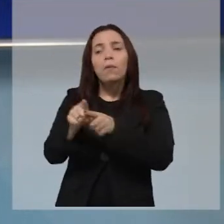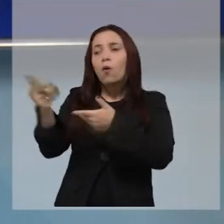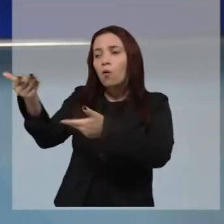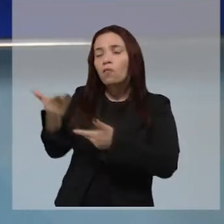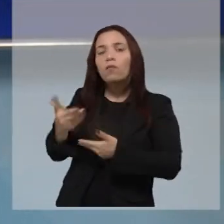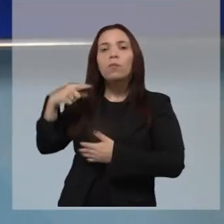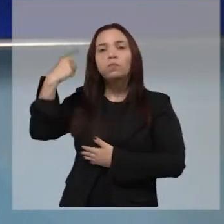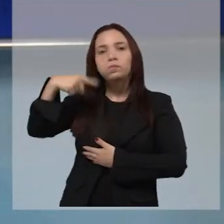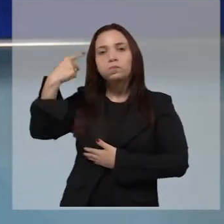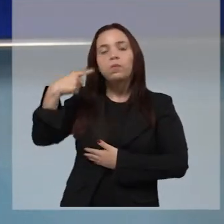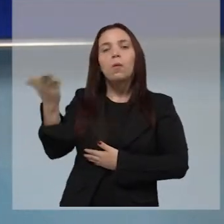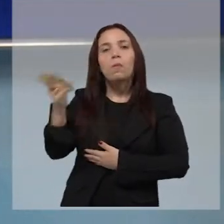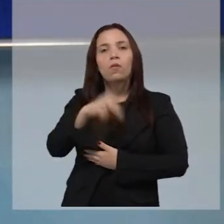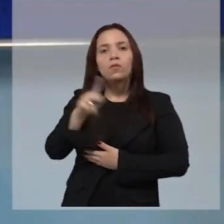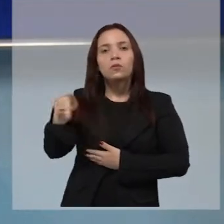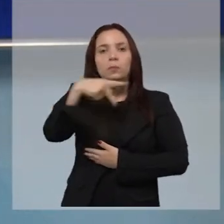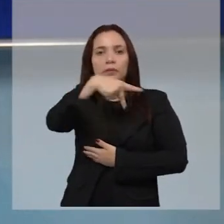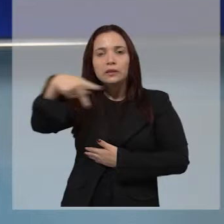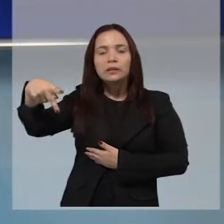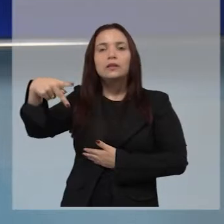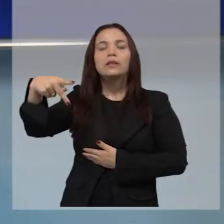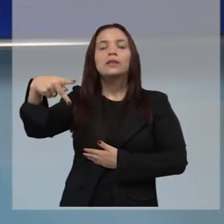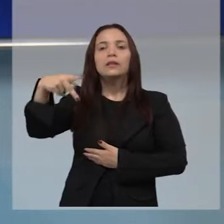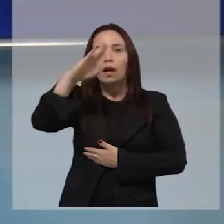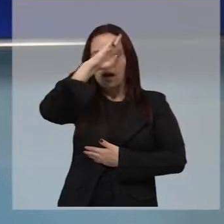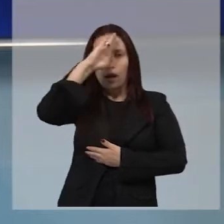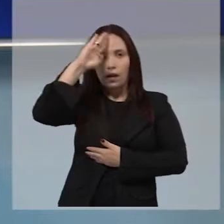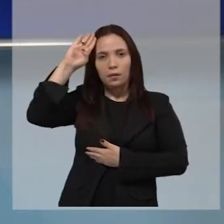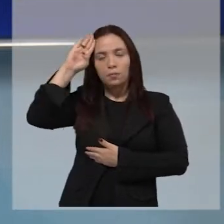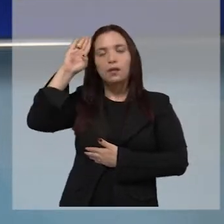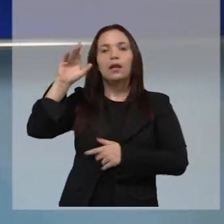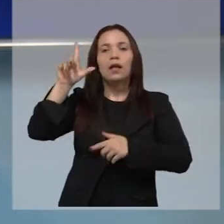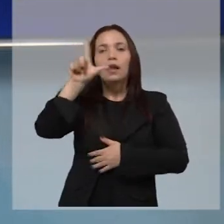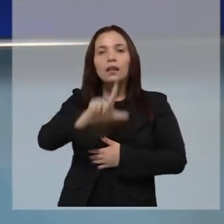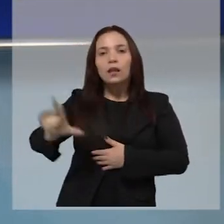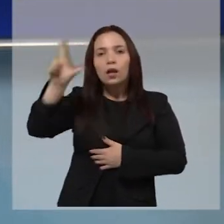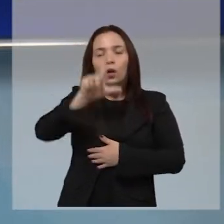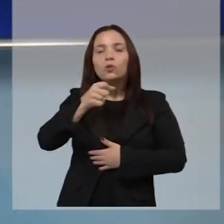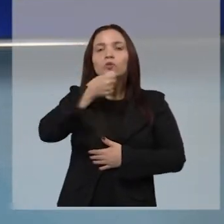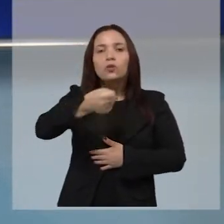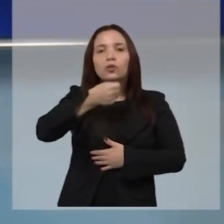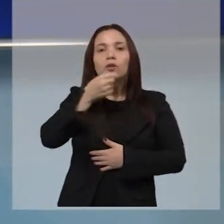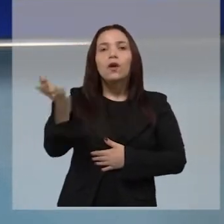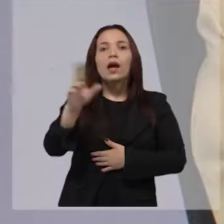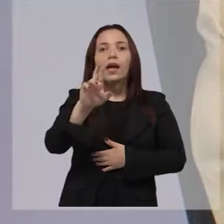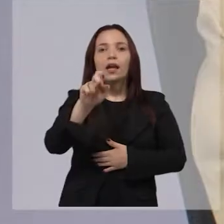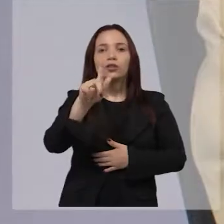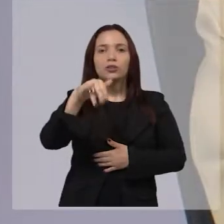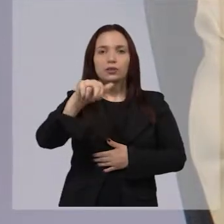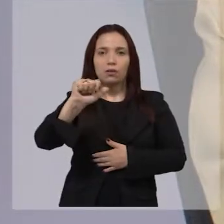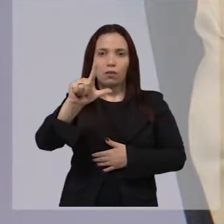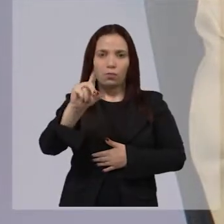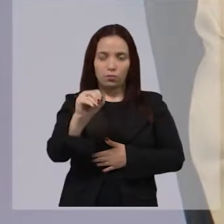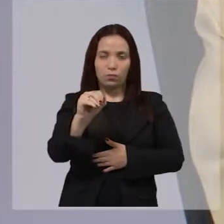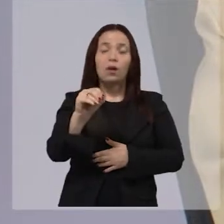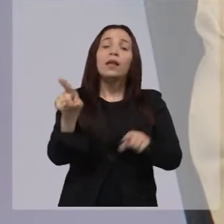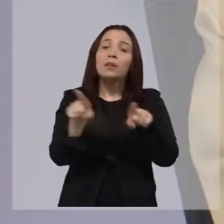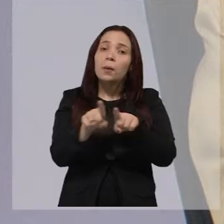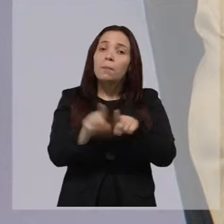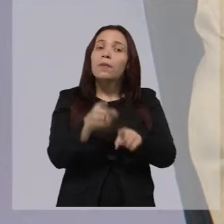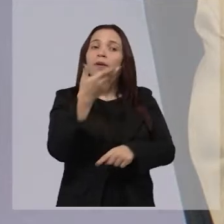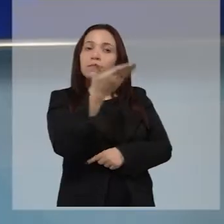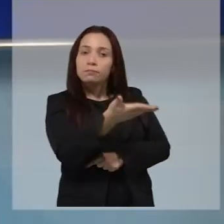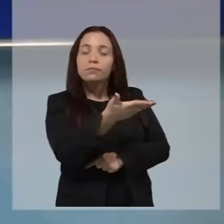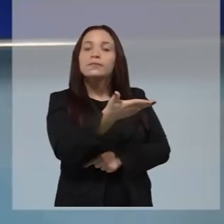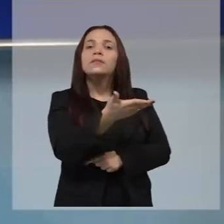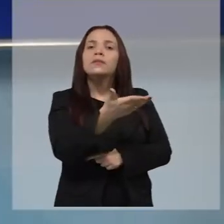as participações do advogado, professor, presidente da Academia Cearense de Literatura e Jornalismo, o doutor Reginaldo Vasconcelos. E